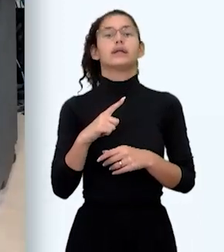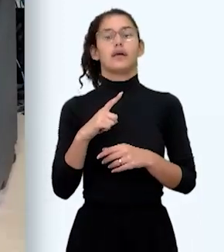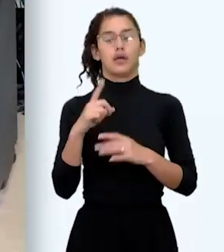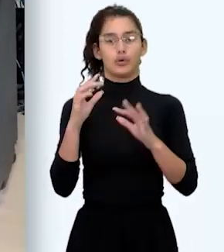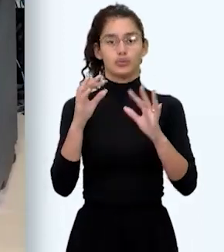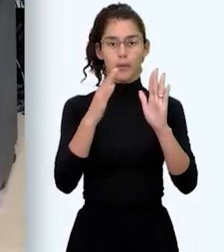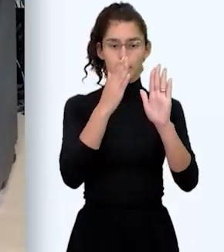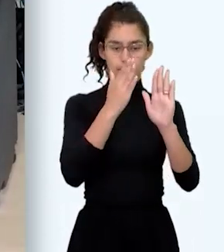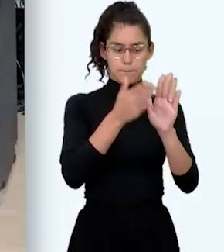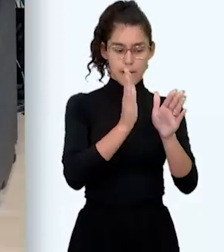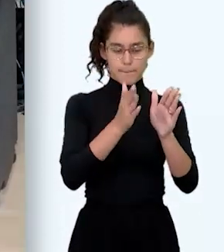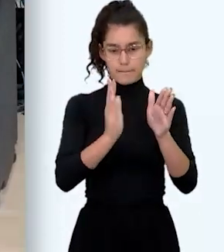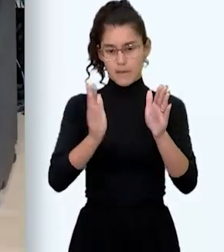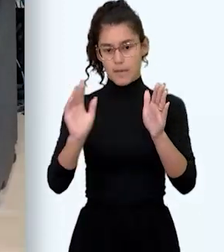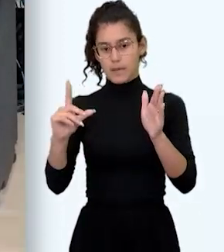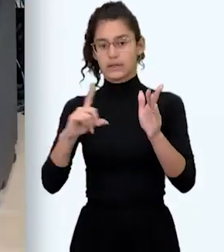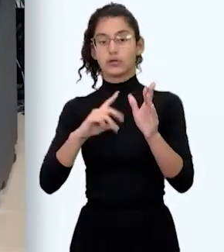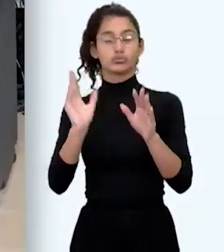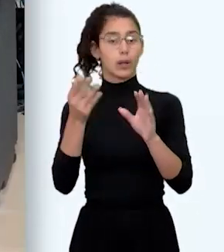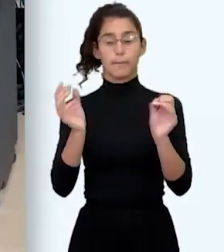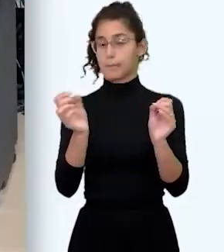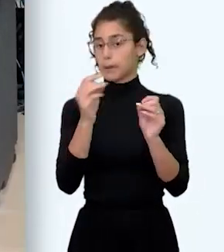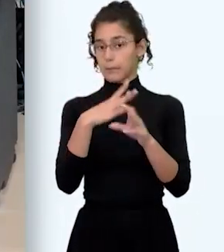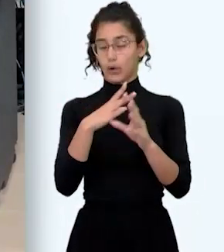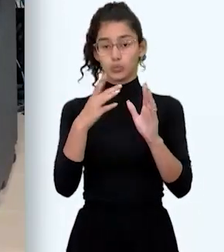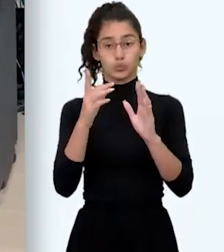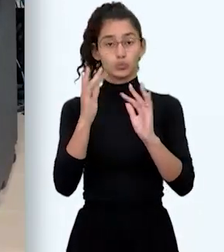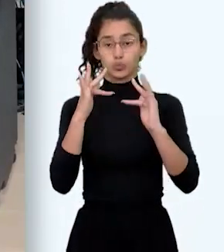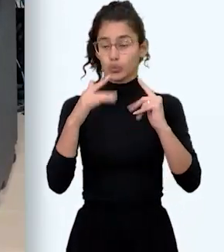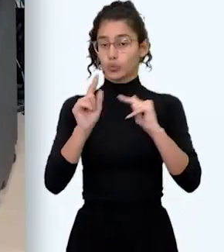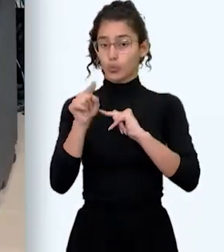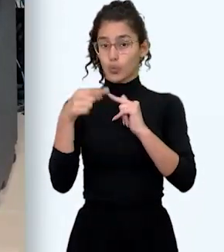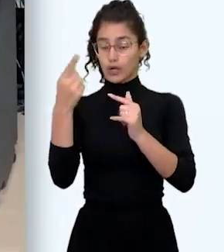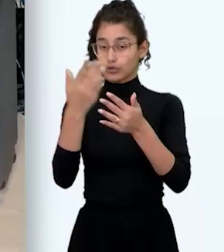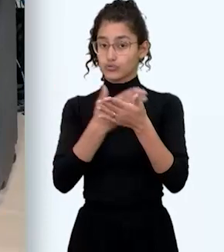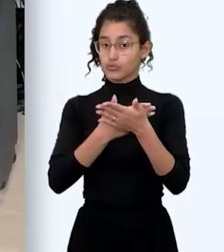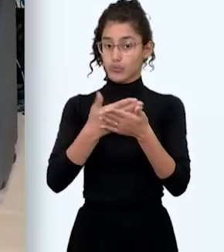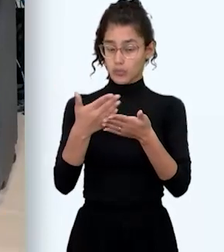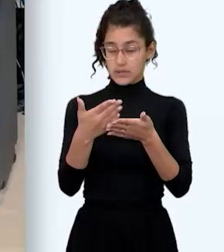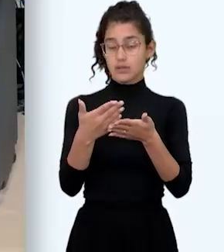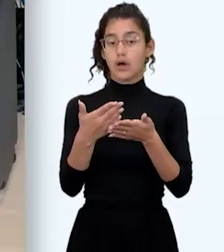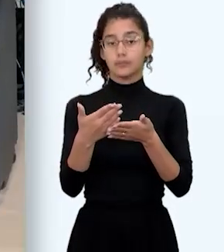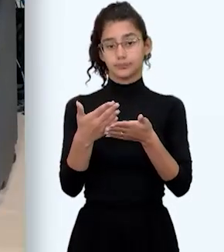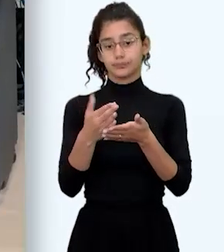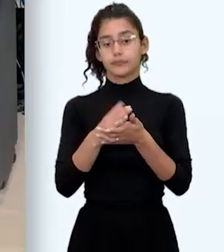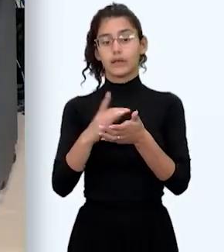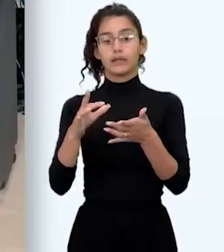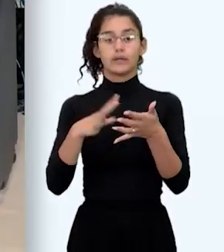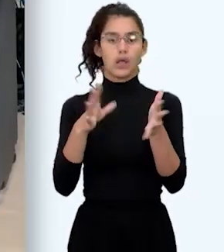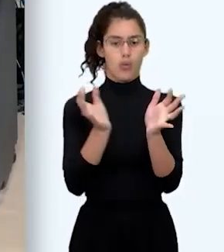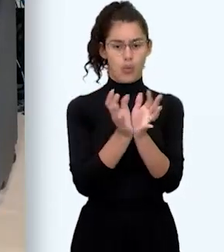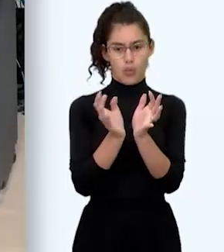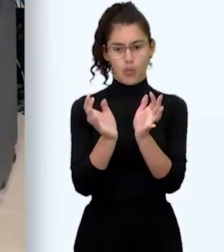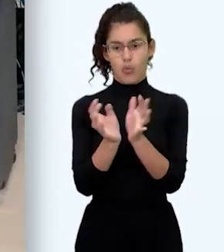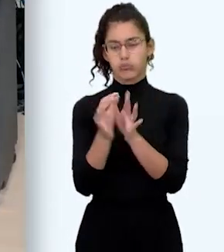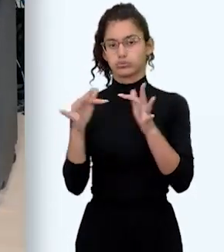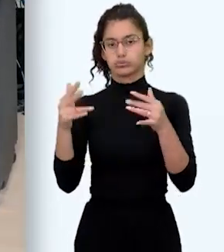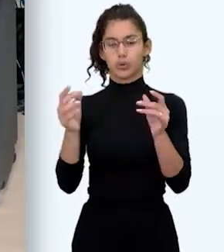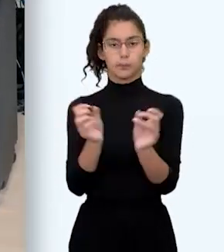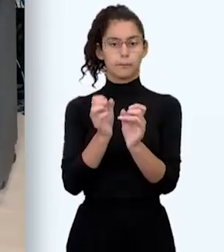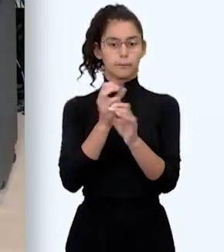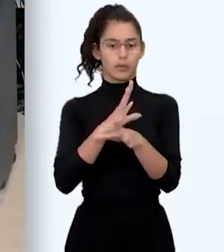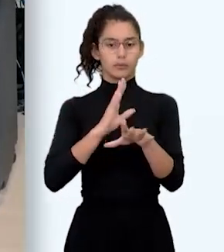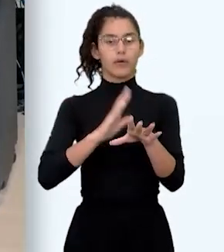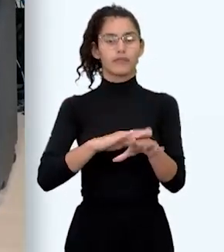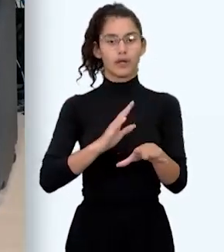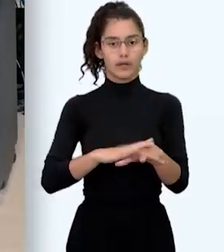né, que já é tudo preparado antes de rodar o podcast, né? Então você tem toda uma equipe por trás que está ali pronta para soltar